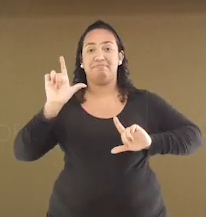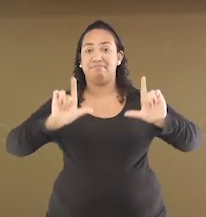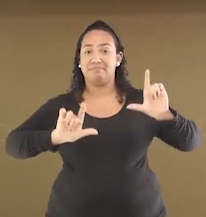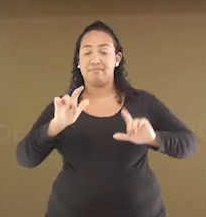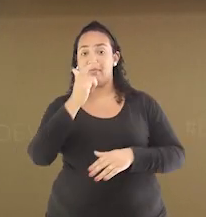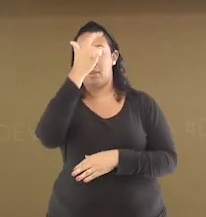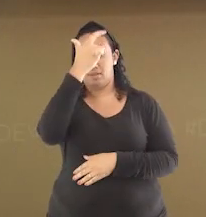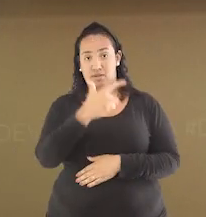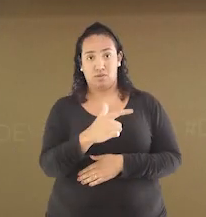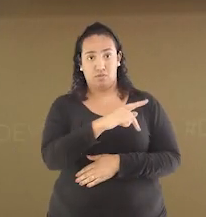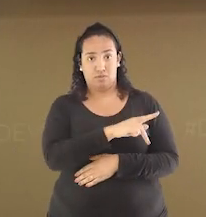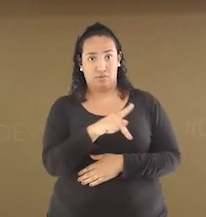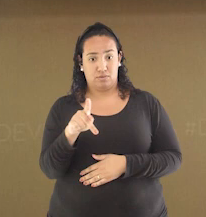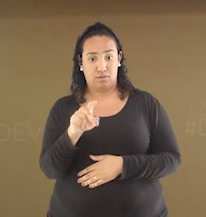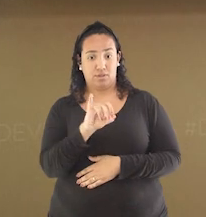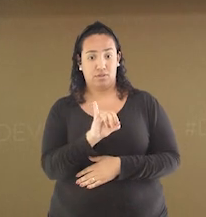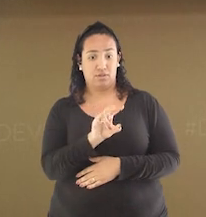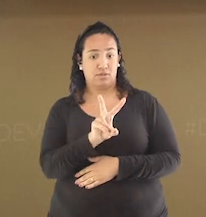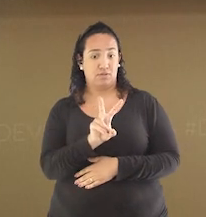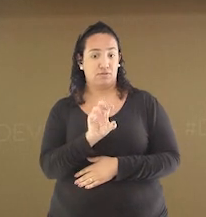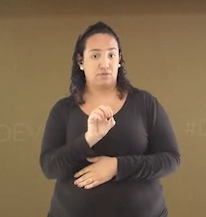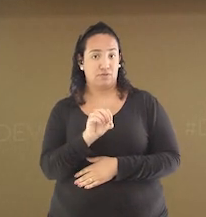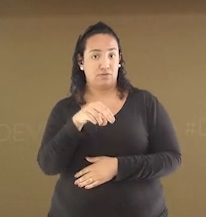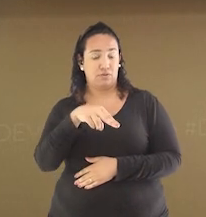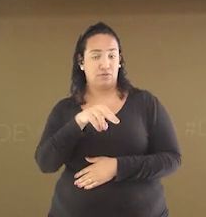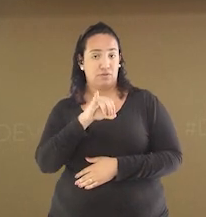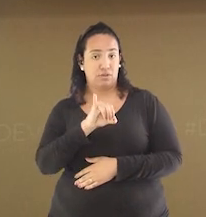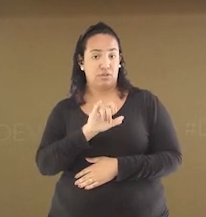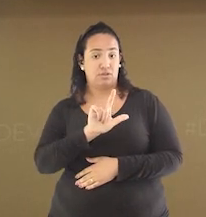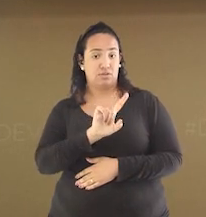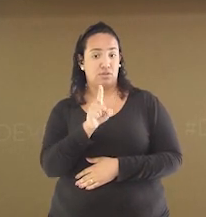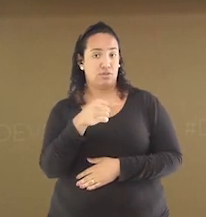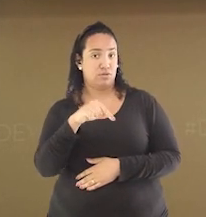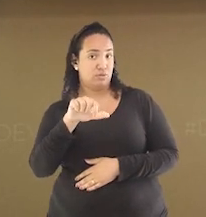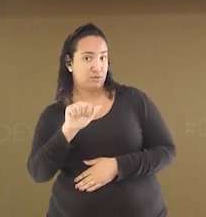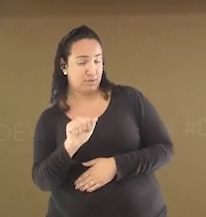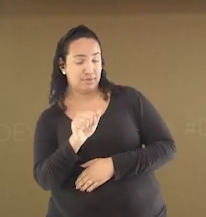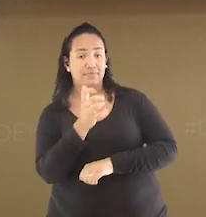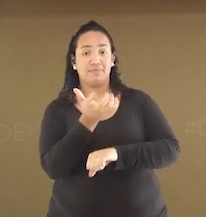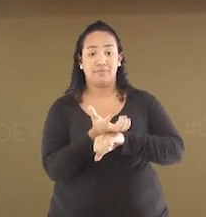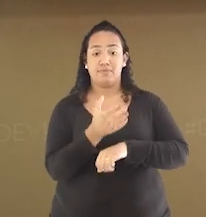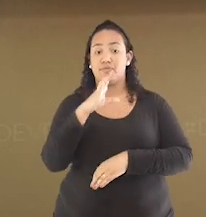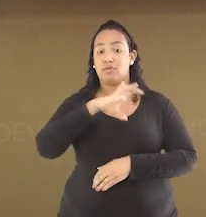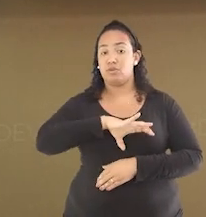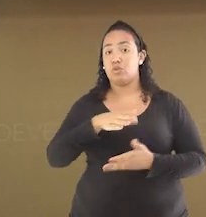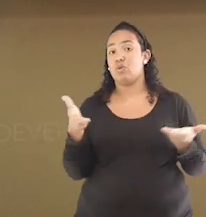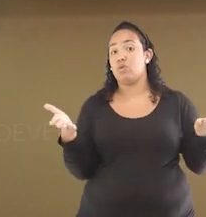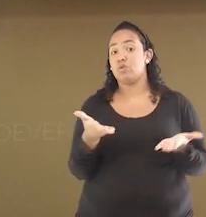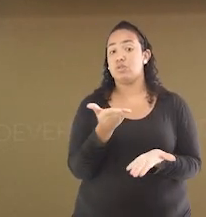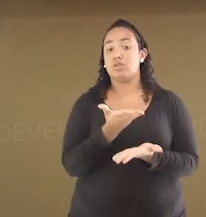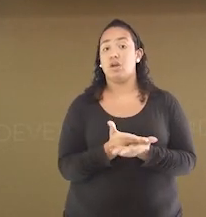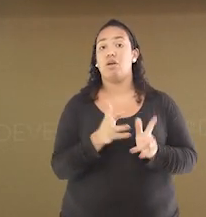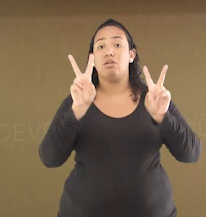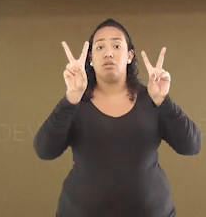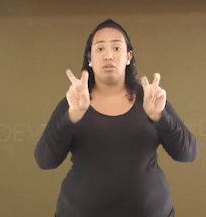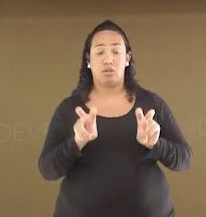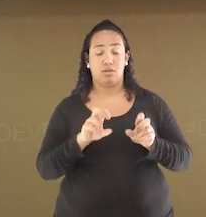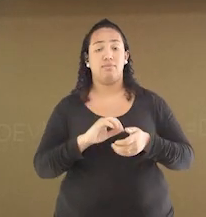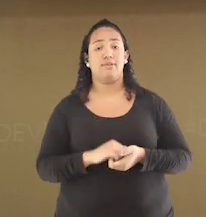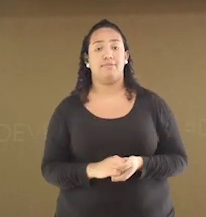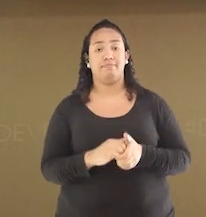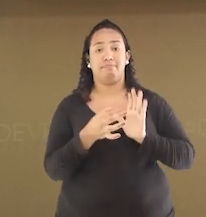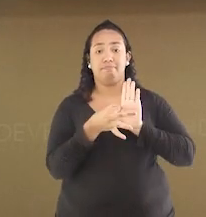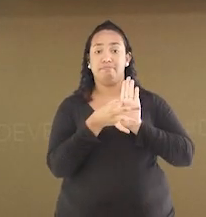Sou a professora Ivonilza, de Língua Portuguesa. O tema de nossa aula hoje é resenha